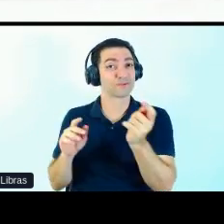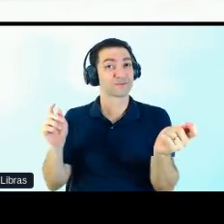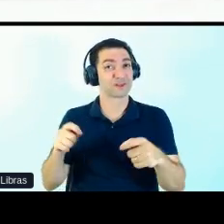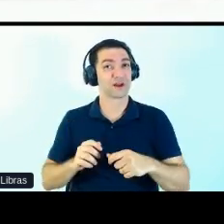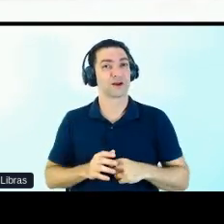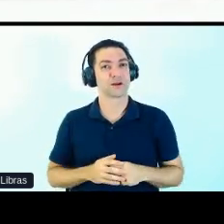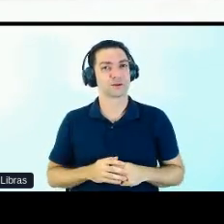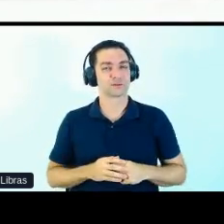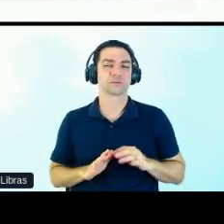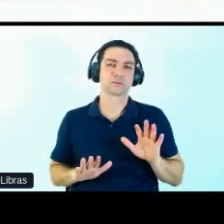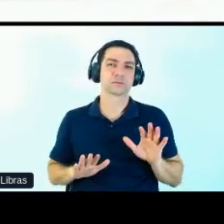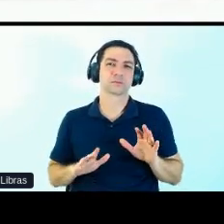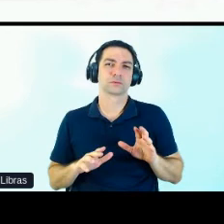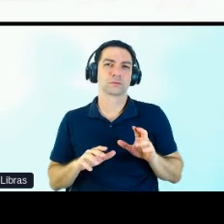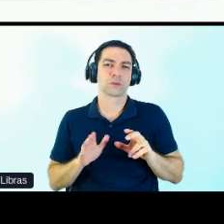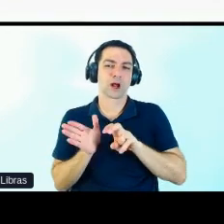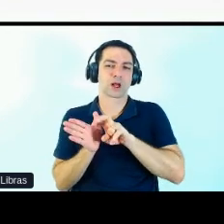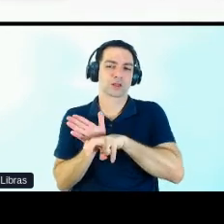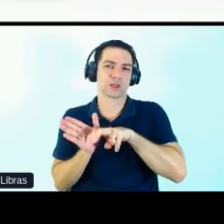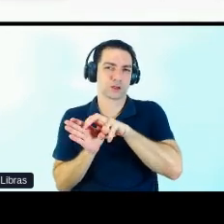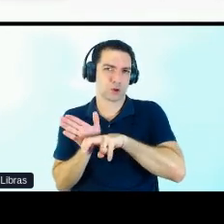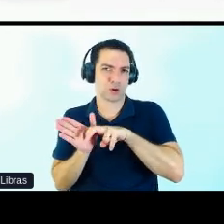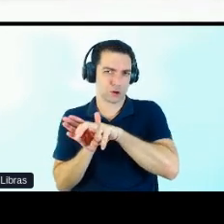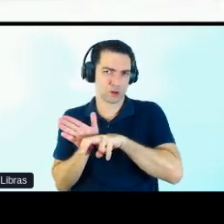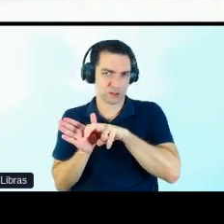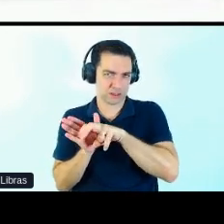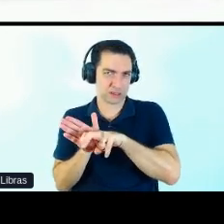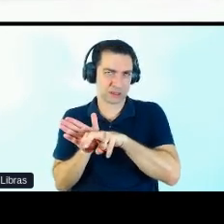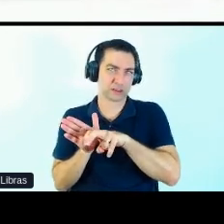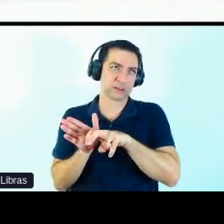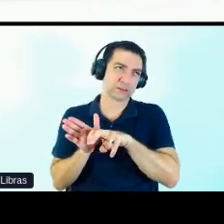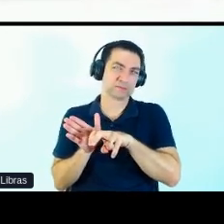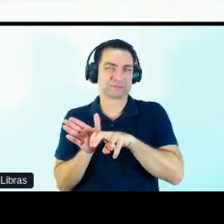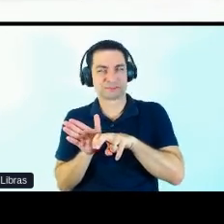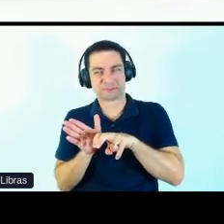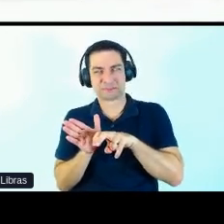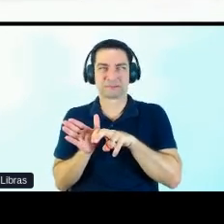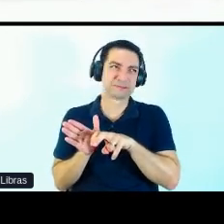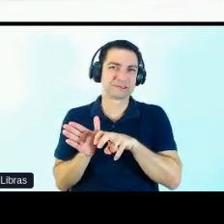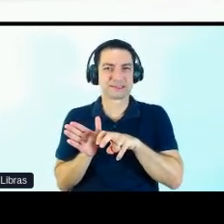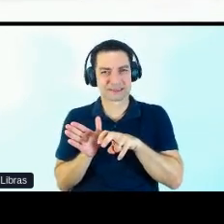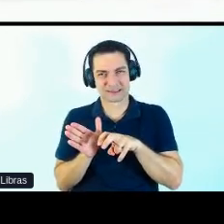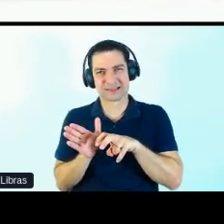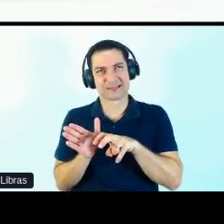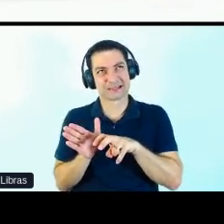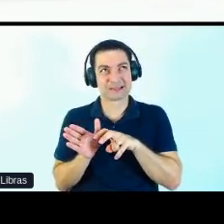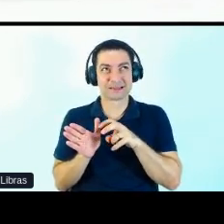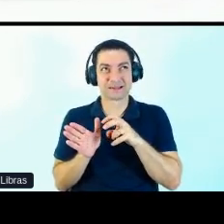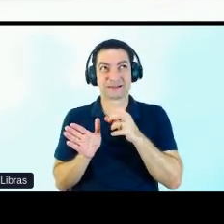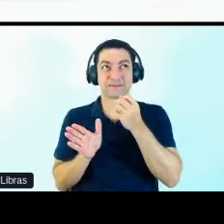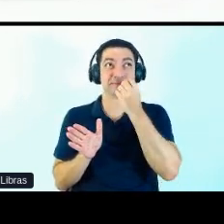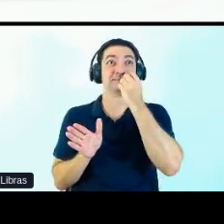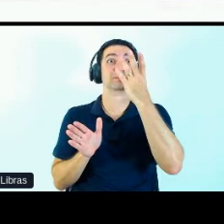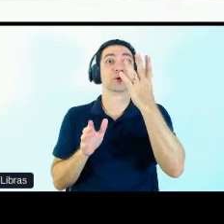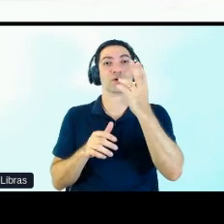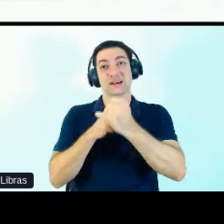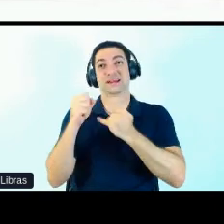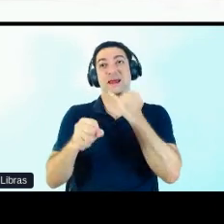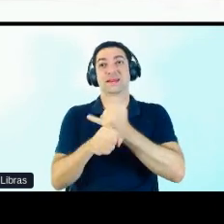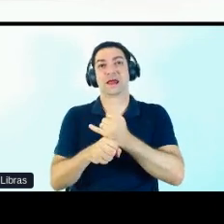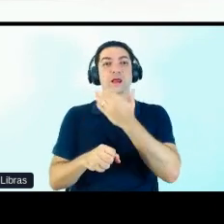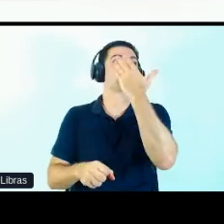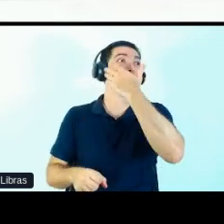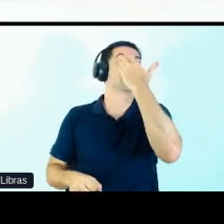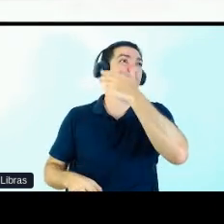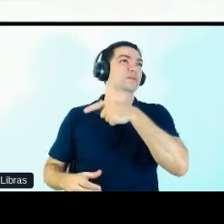é muito aconselhável, né, você comprar assim.